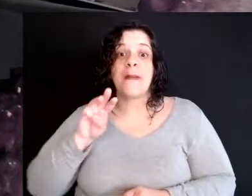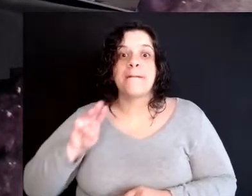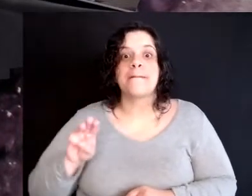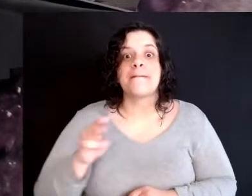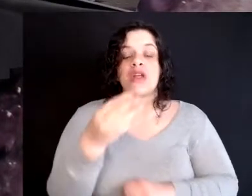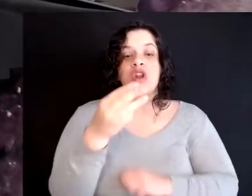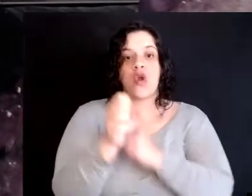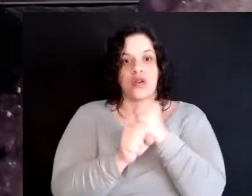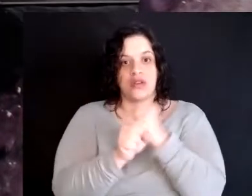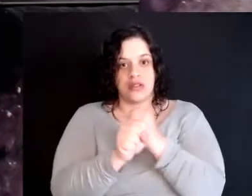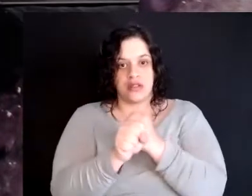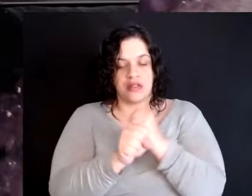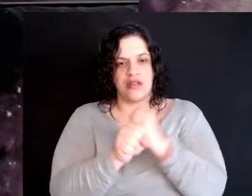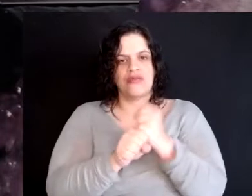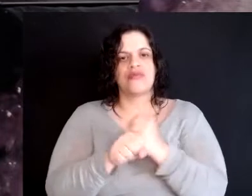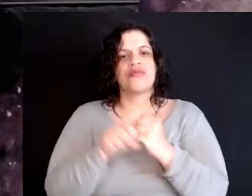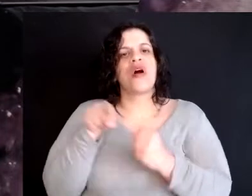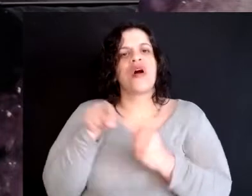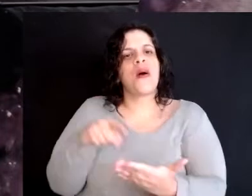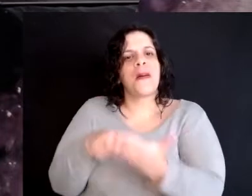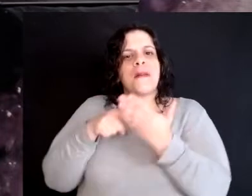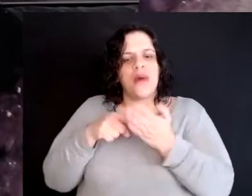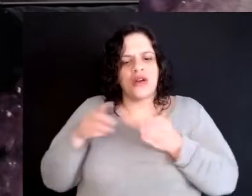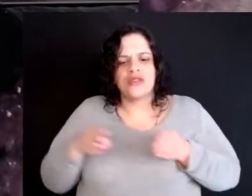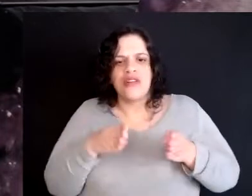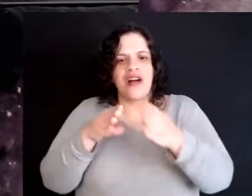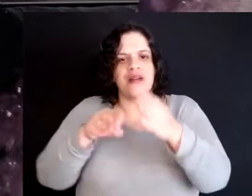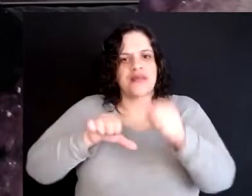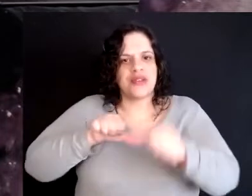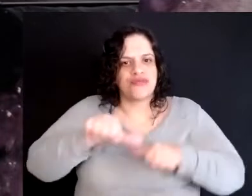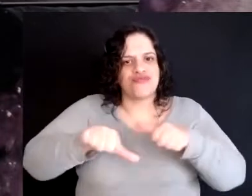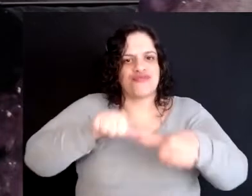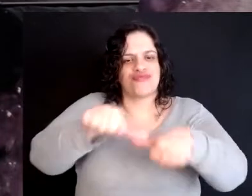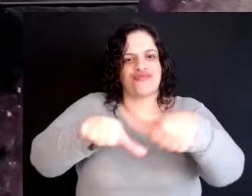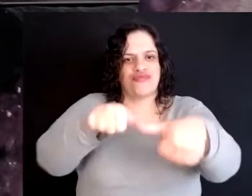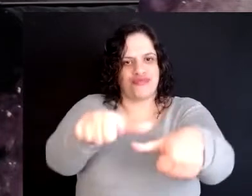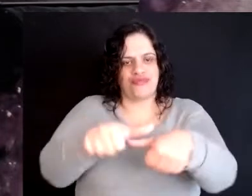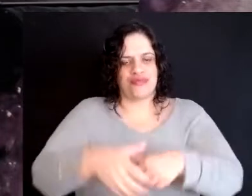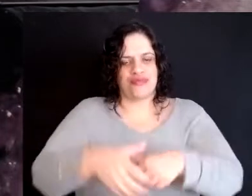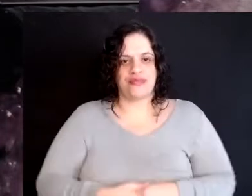de anos. Ela nos aponta a jornada da transformação.